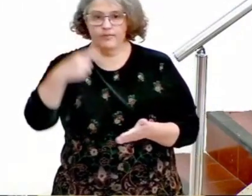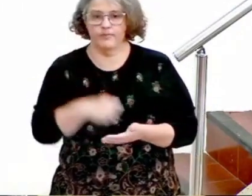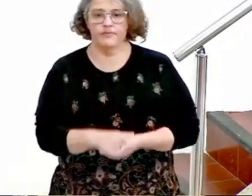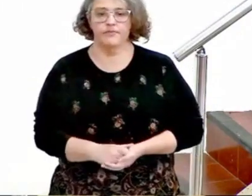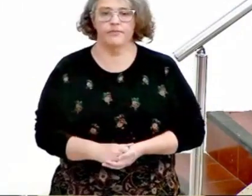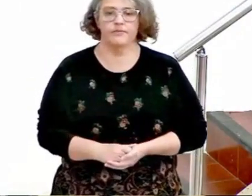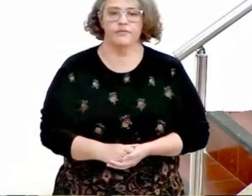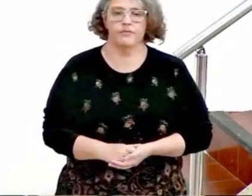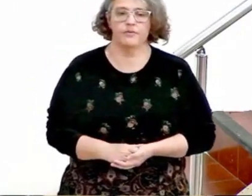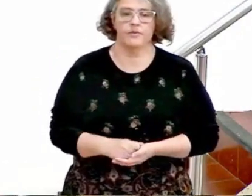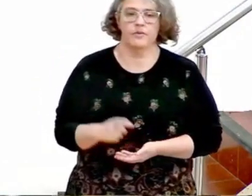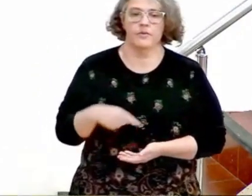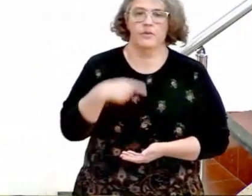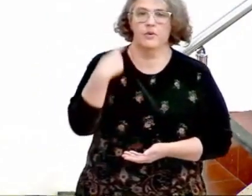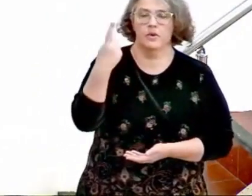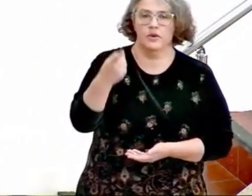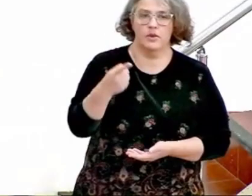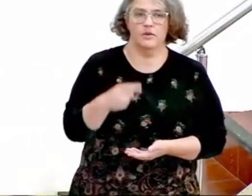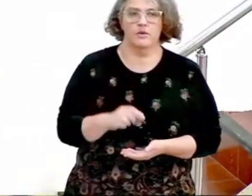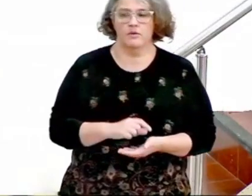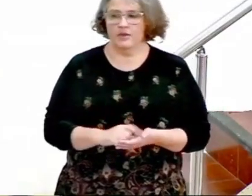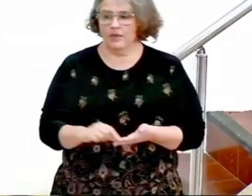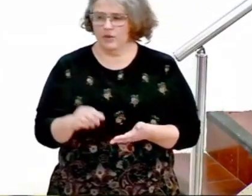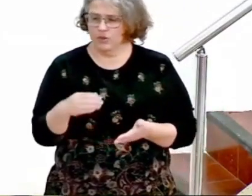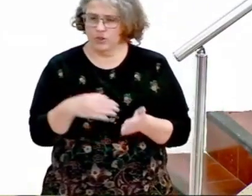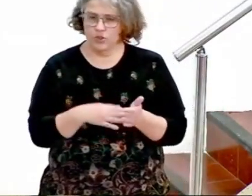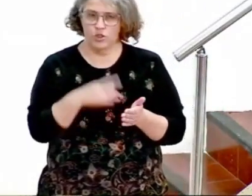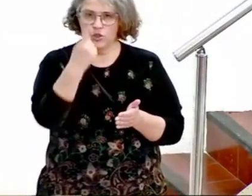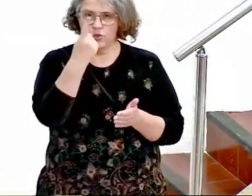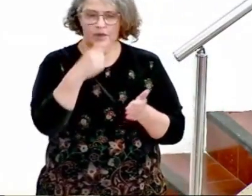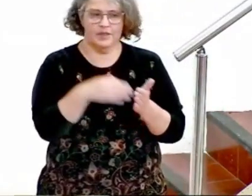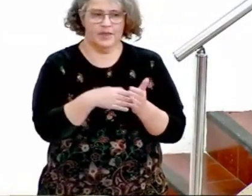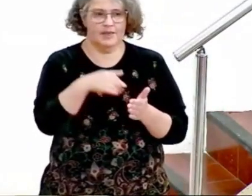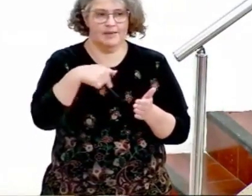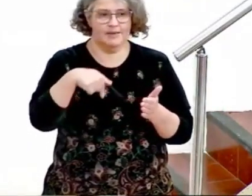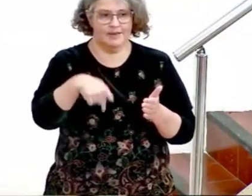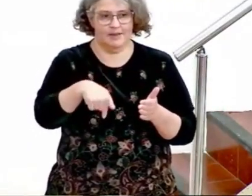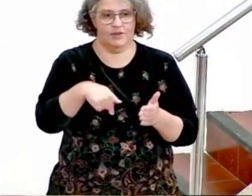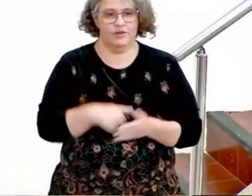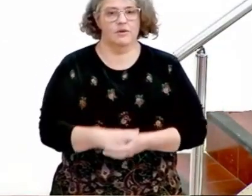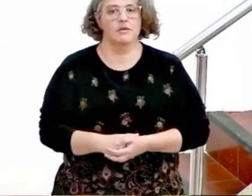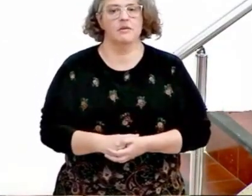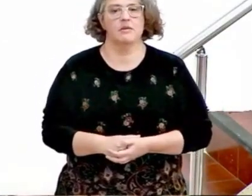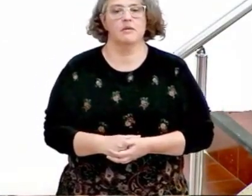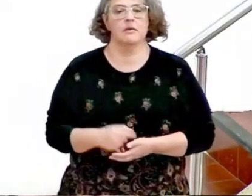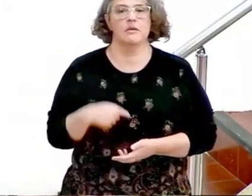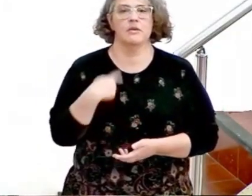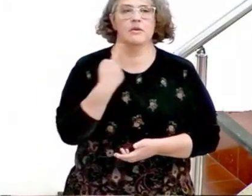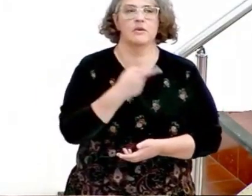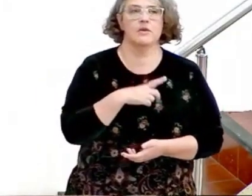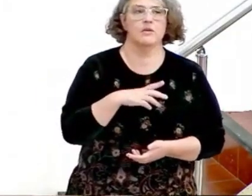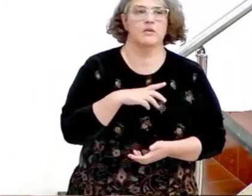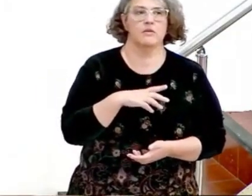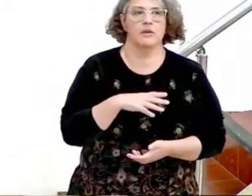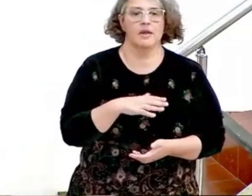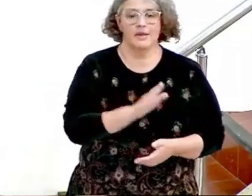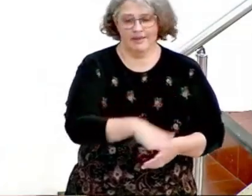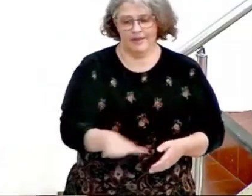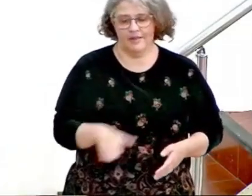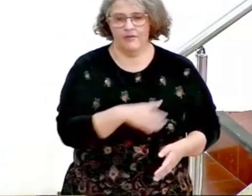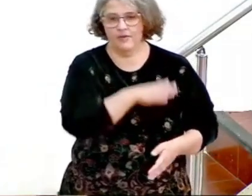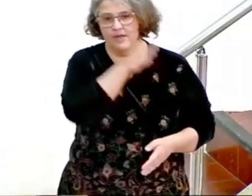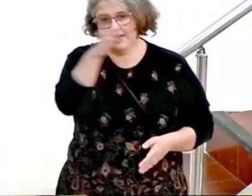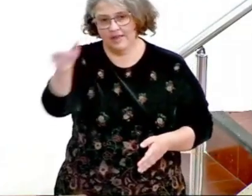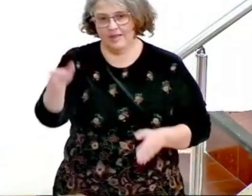Faremos a leitura dos versos de 1 a 7. As nossas crianças podem sair com o nosso irmão seminarista Jonathan.